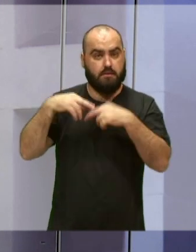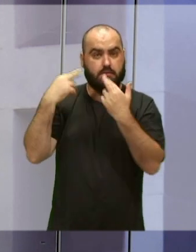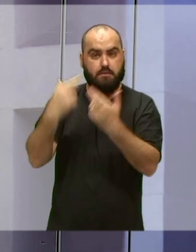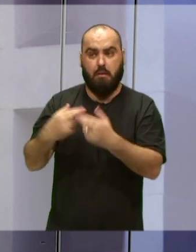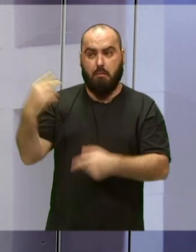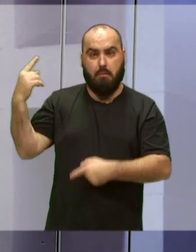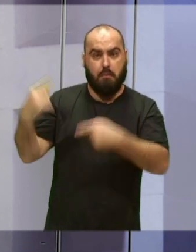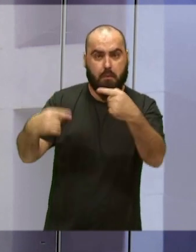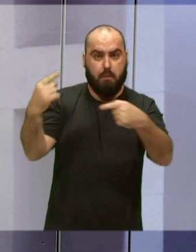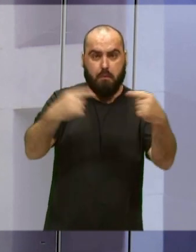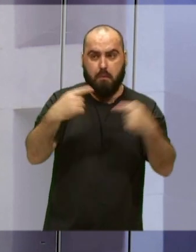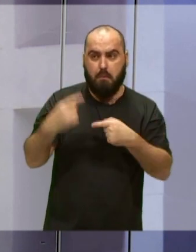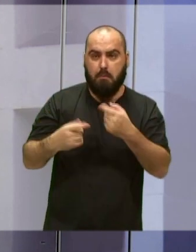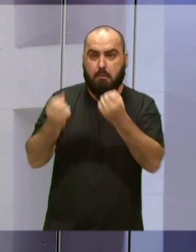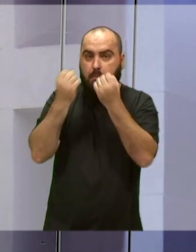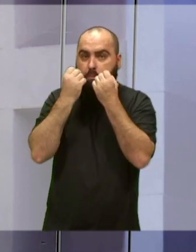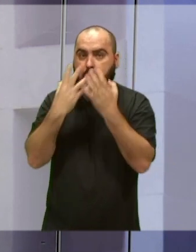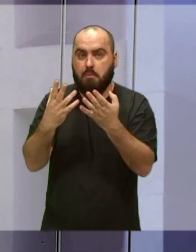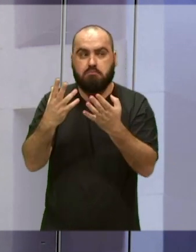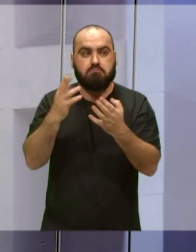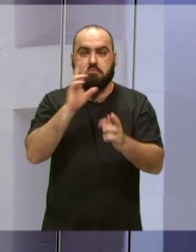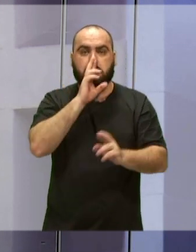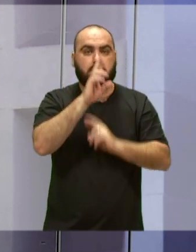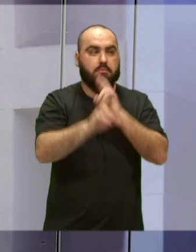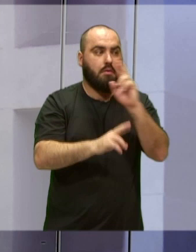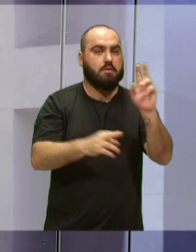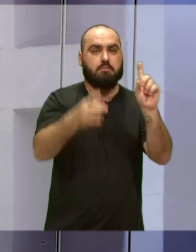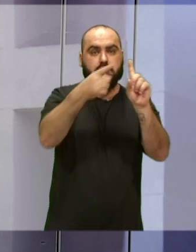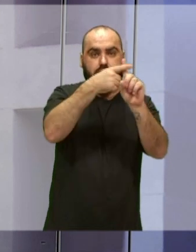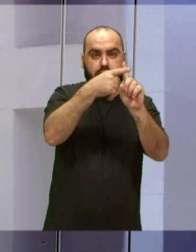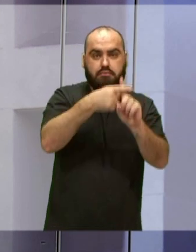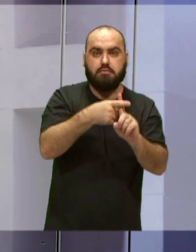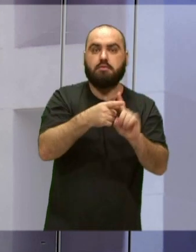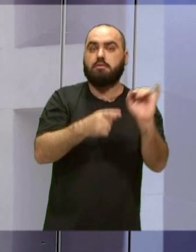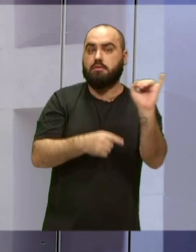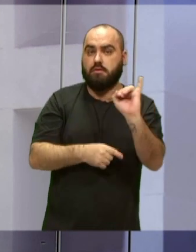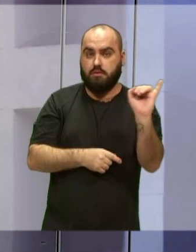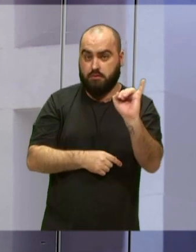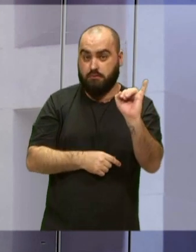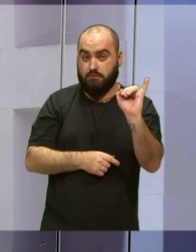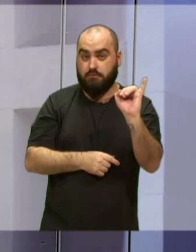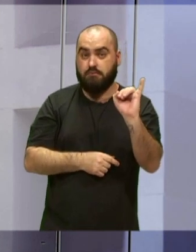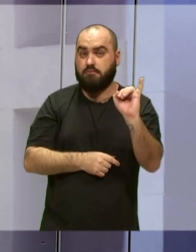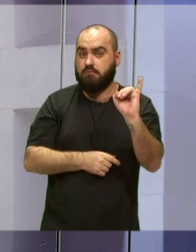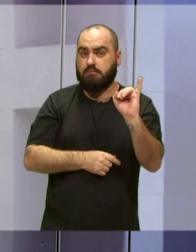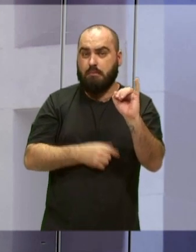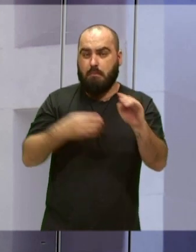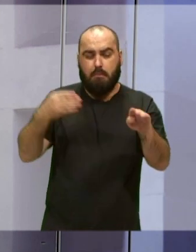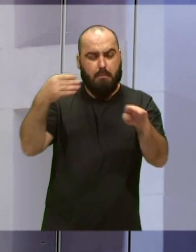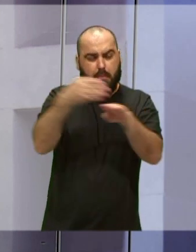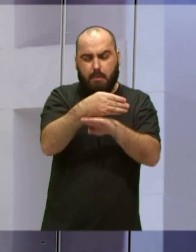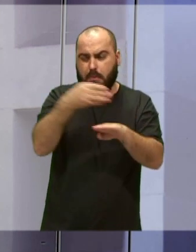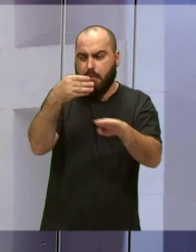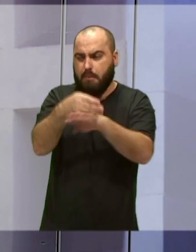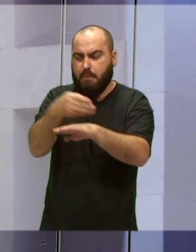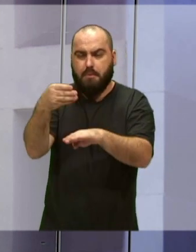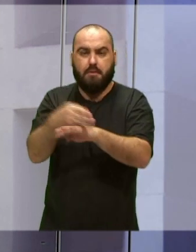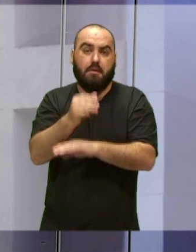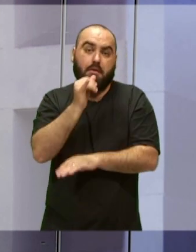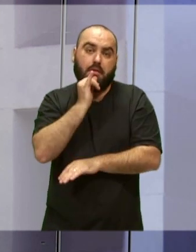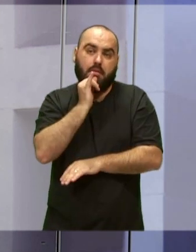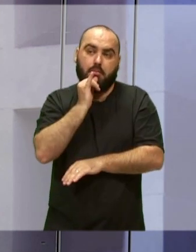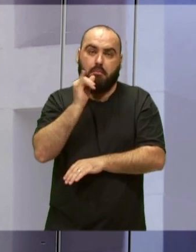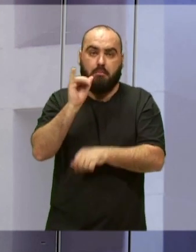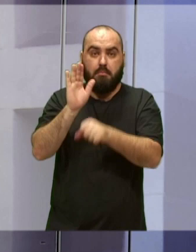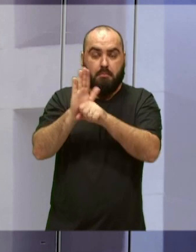debates o que eu vejo de positivo para Itajaí que foi uma das maiores participações por exemplo o bairro São